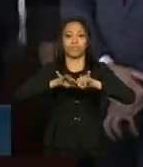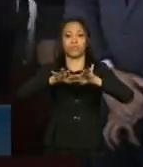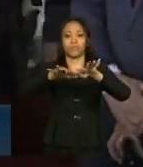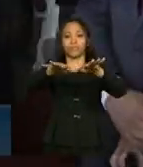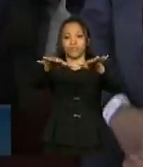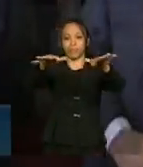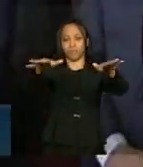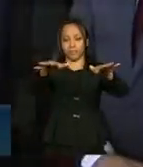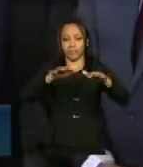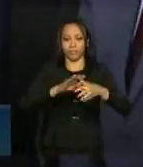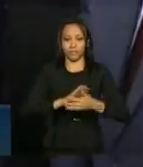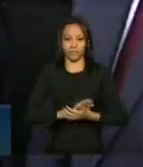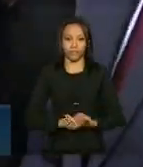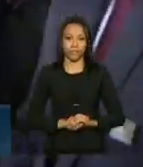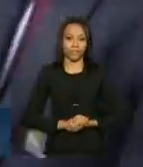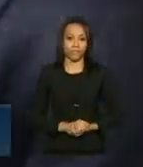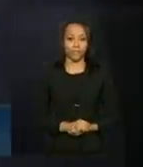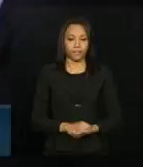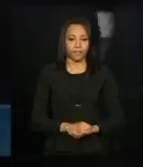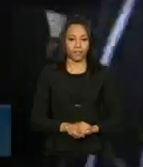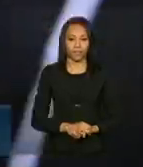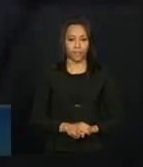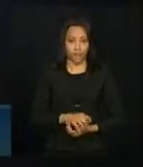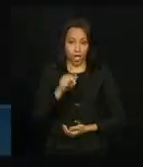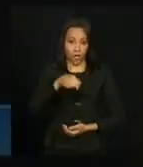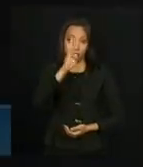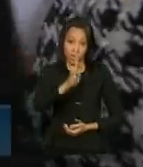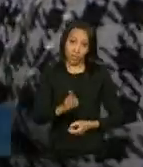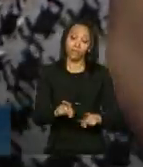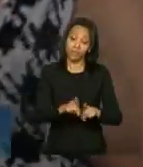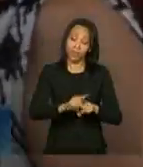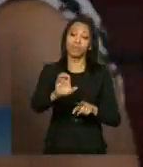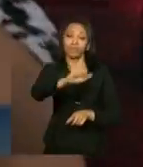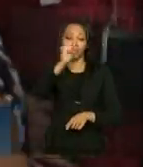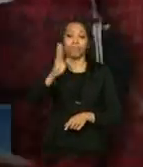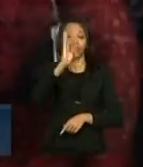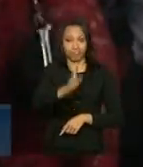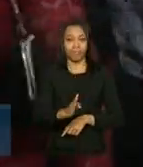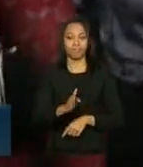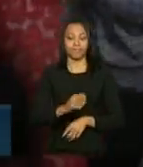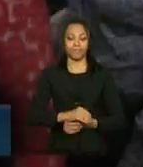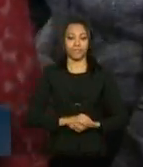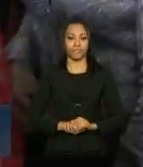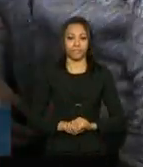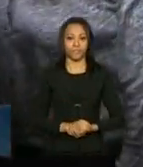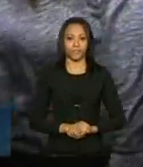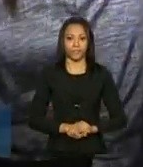e a geração de energia elétrica no Brasil e também no exterior.